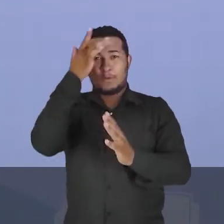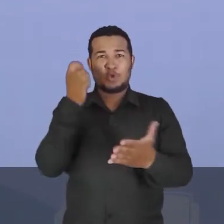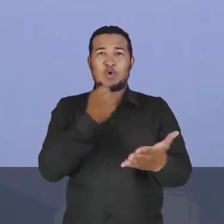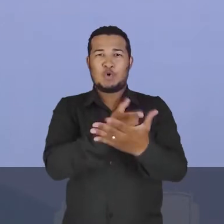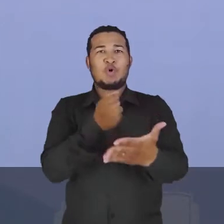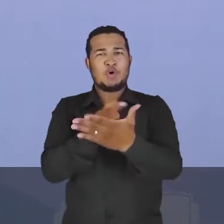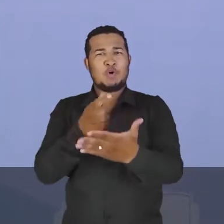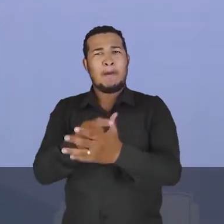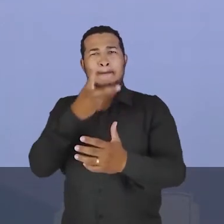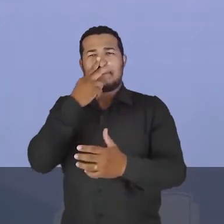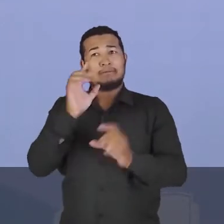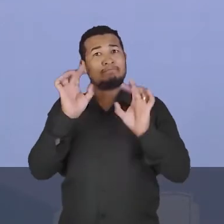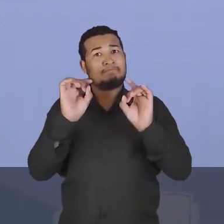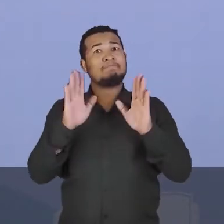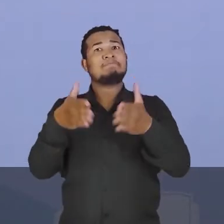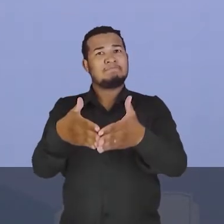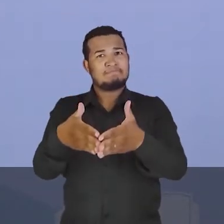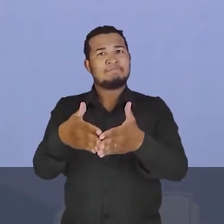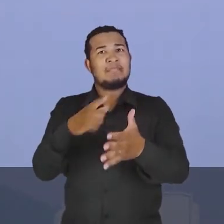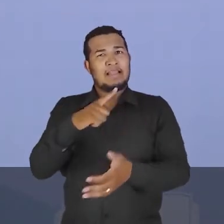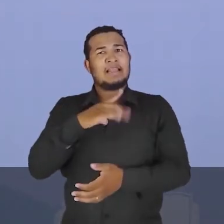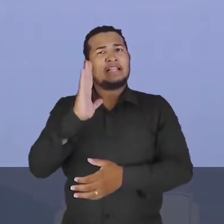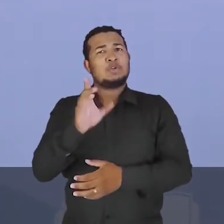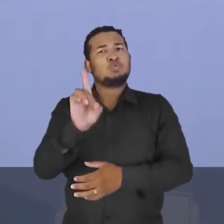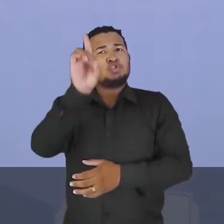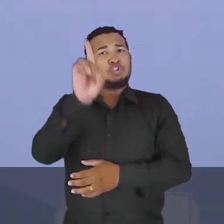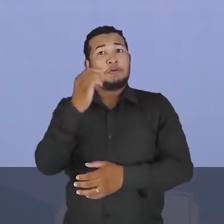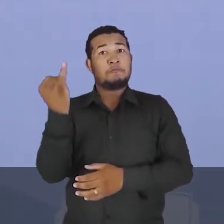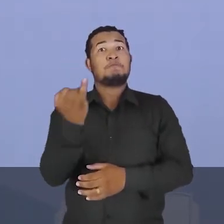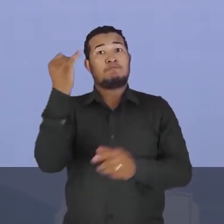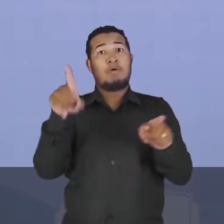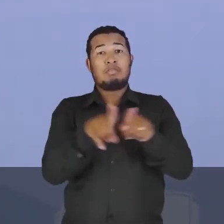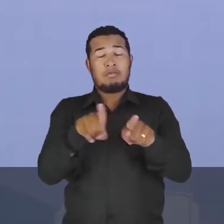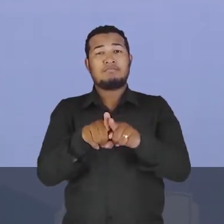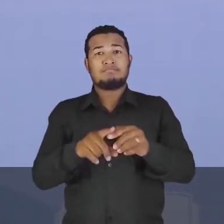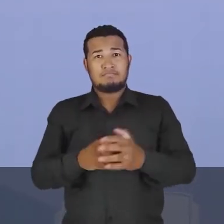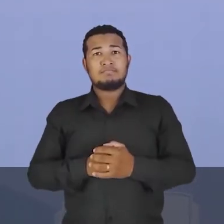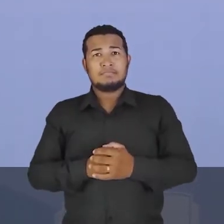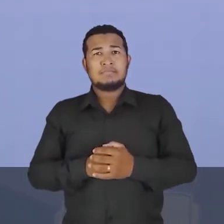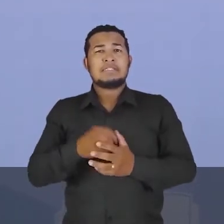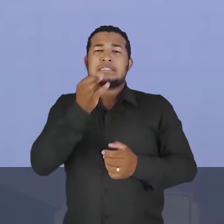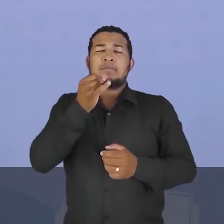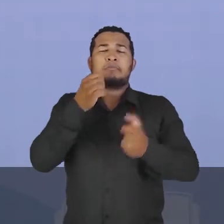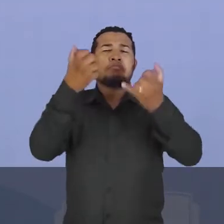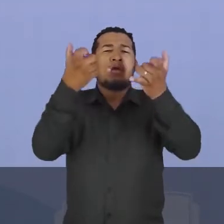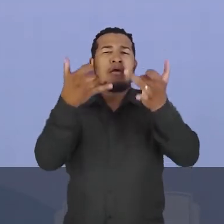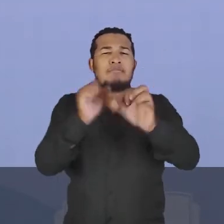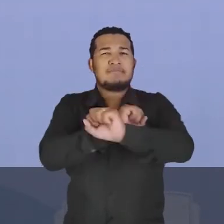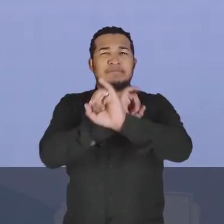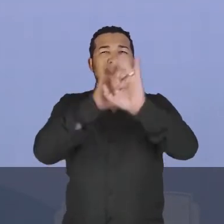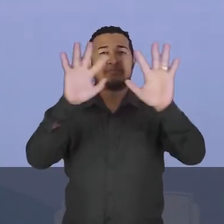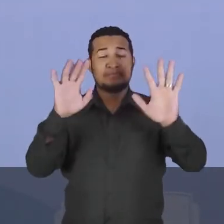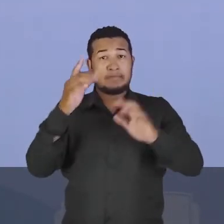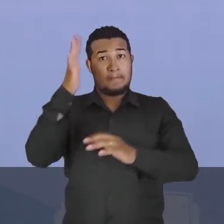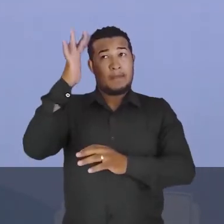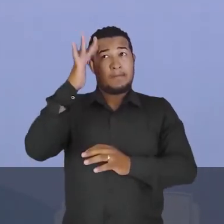mais específica aqui do Conselho, mas é um direito importante para você exemplificar e você entender bem.